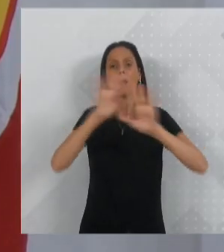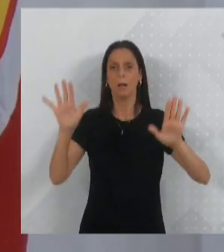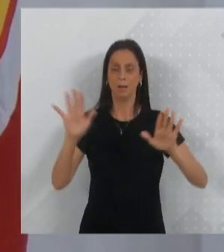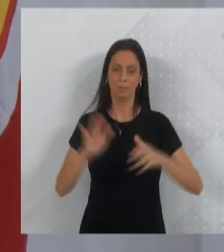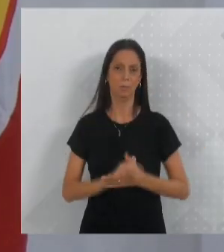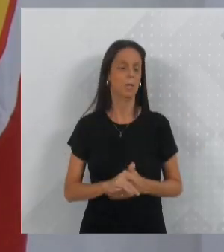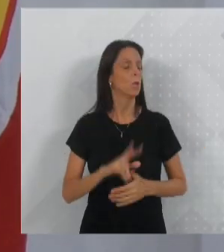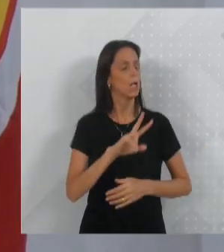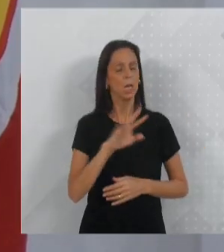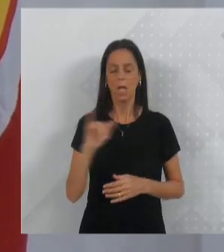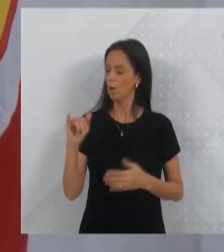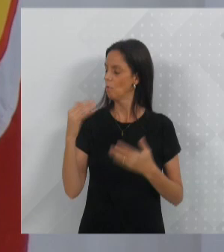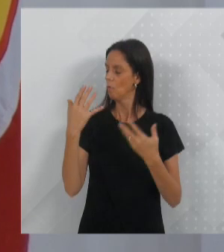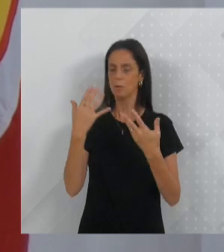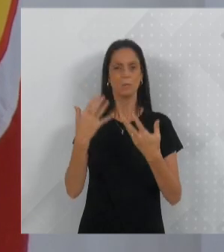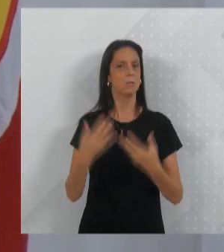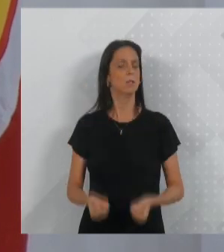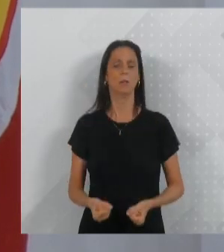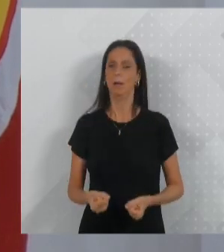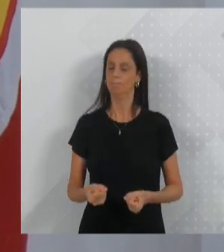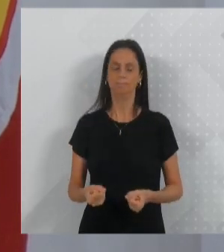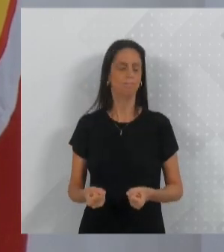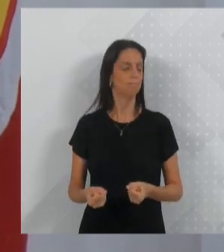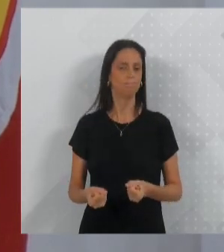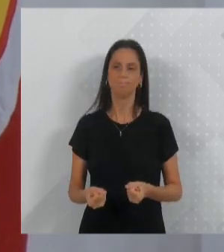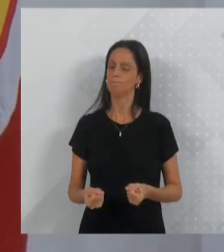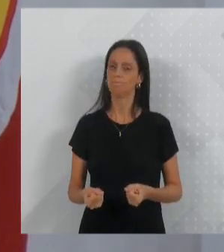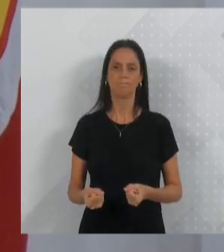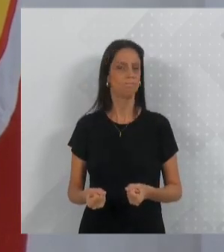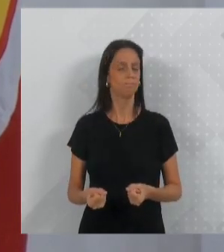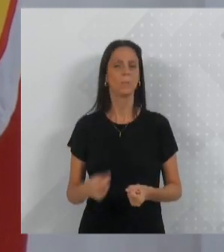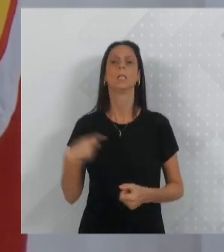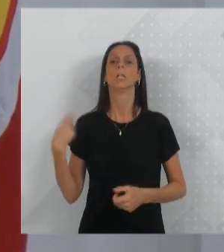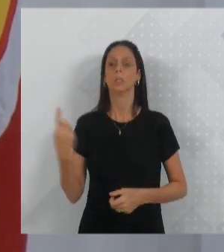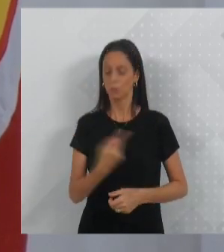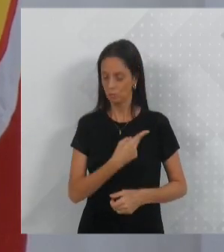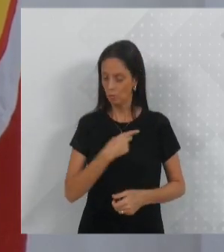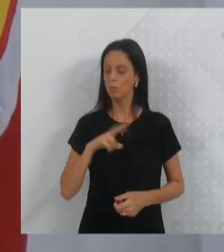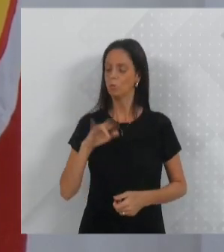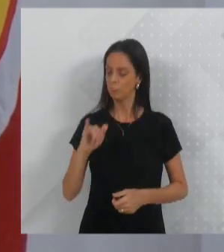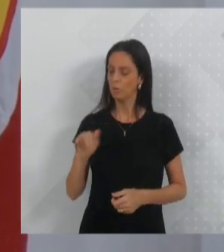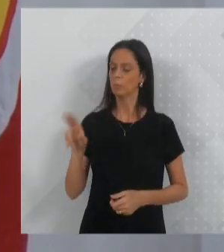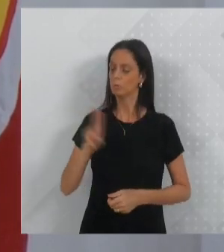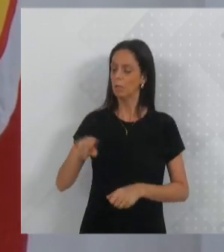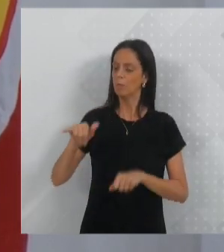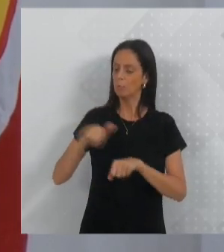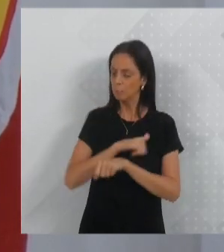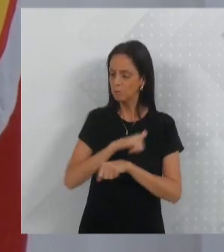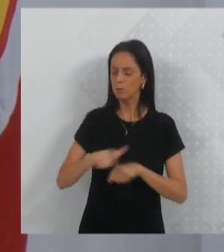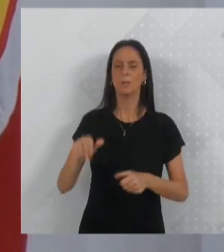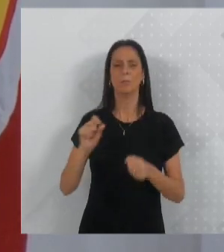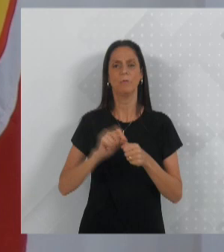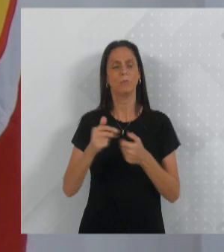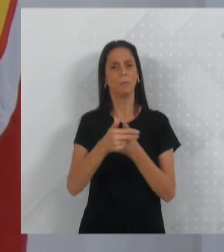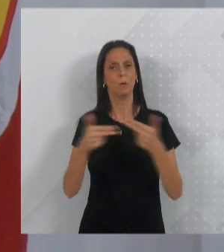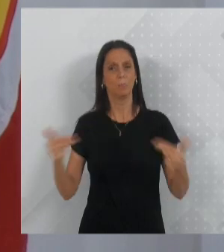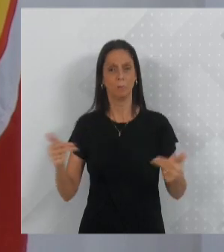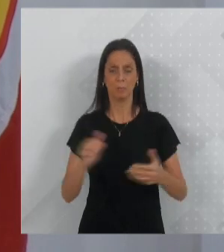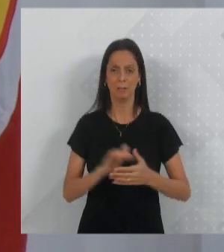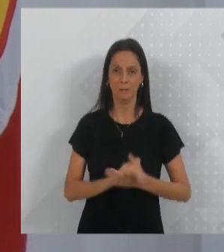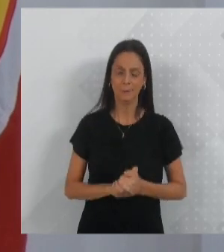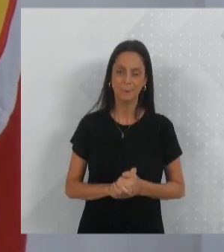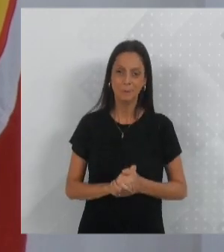vou admitir que levem o nome da casa contrário ao que nós podemos fazer e esses